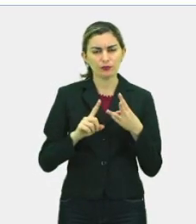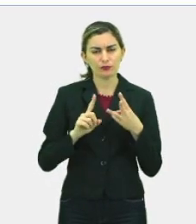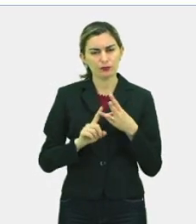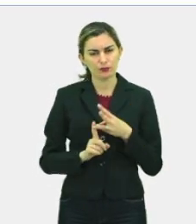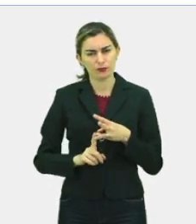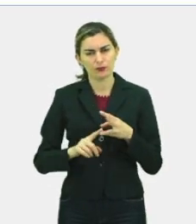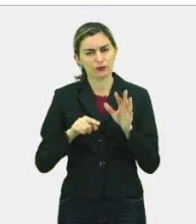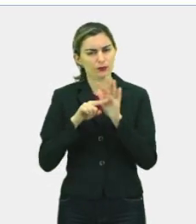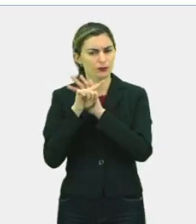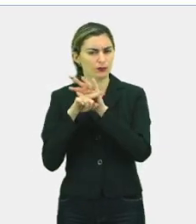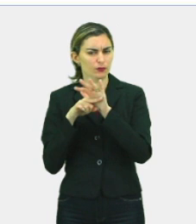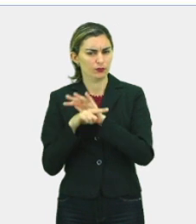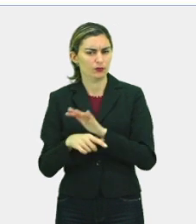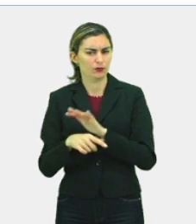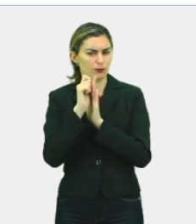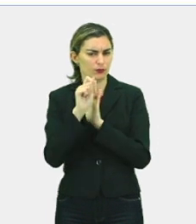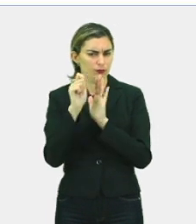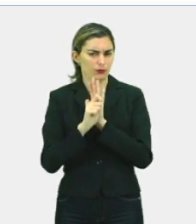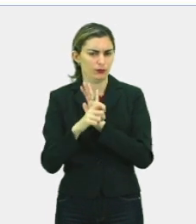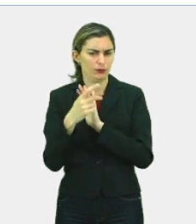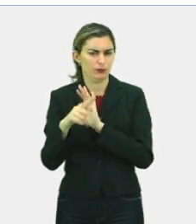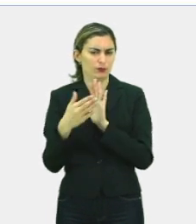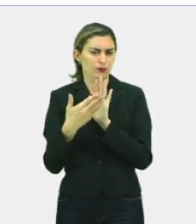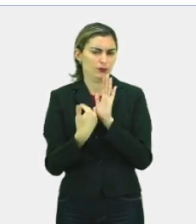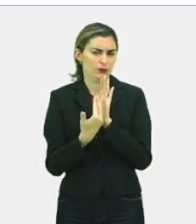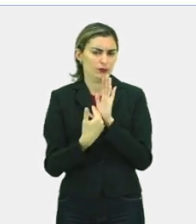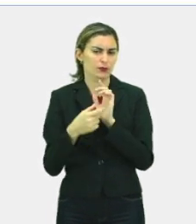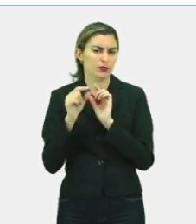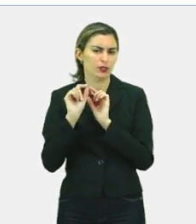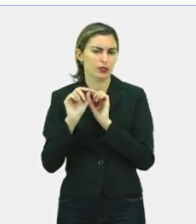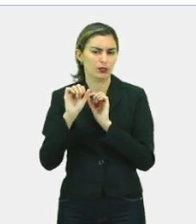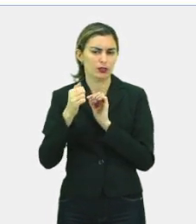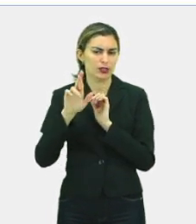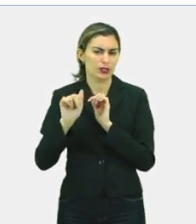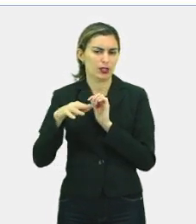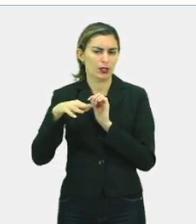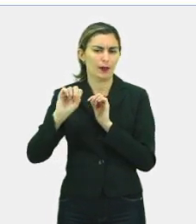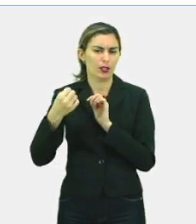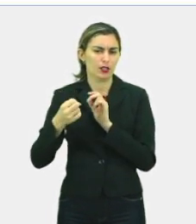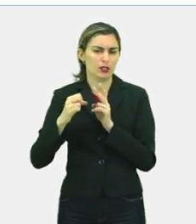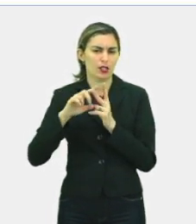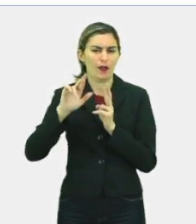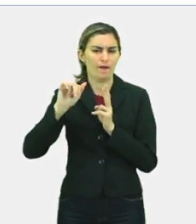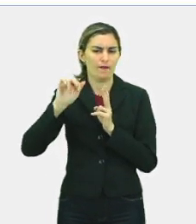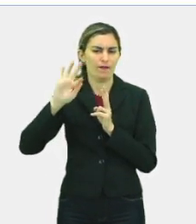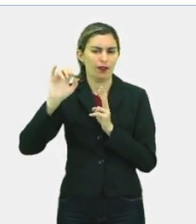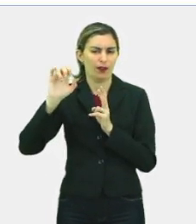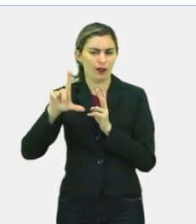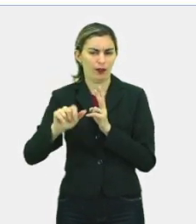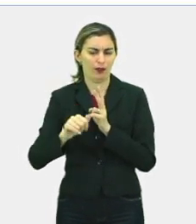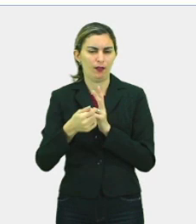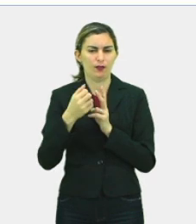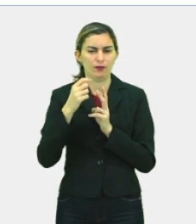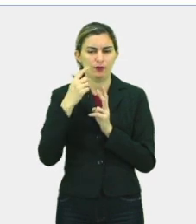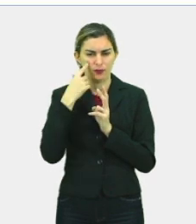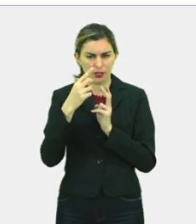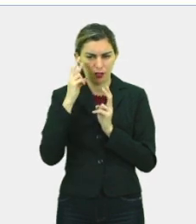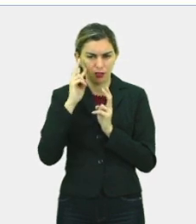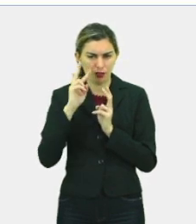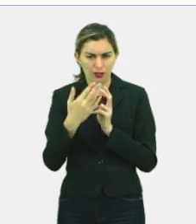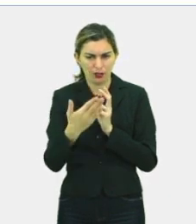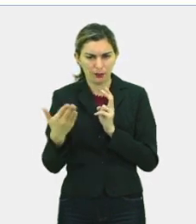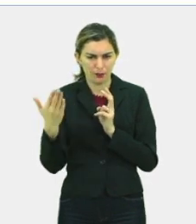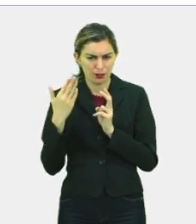E terceiro, pesquise e escreva em seu caderno quem são Sara Menezes e Rafaela Silva. Será que